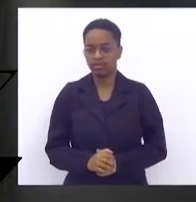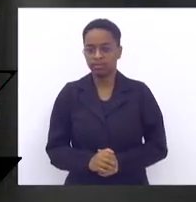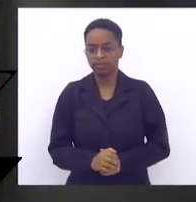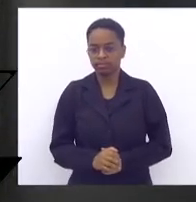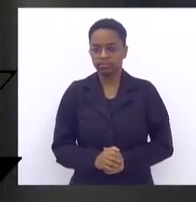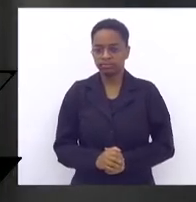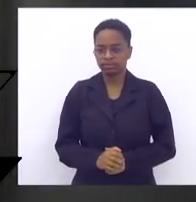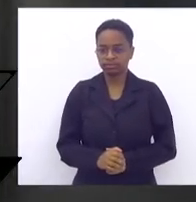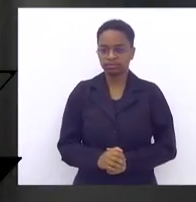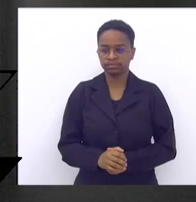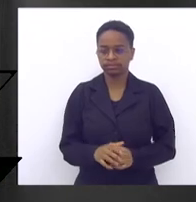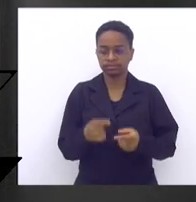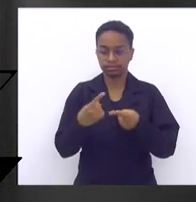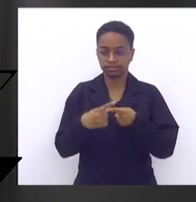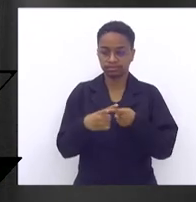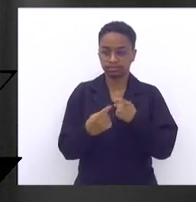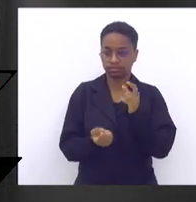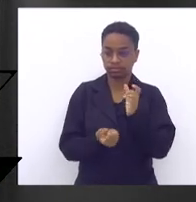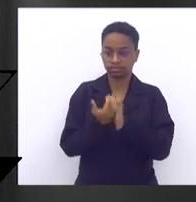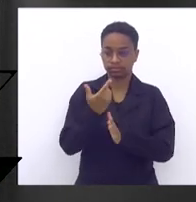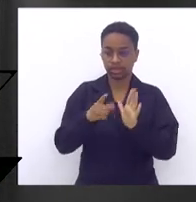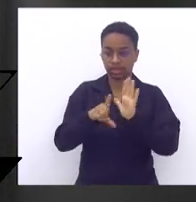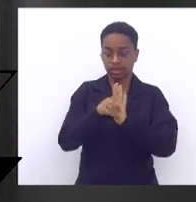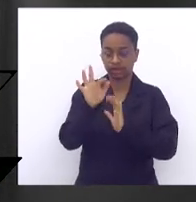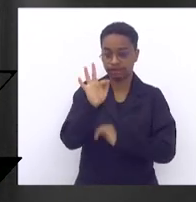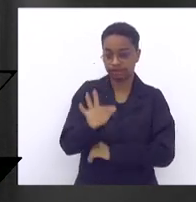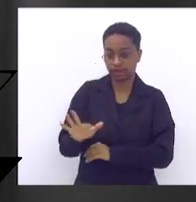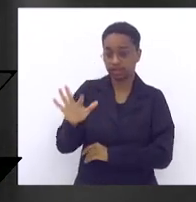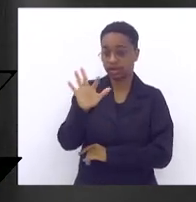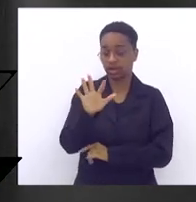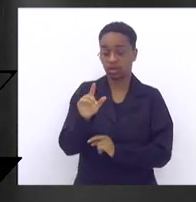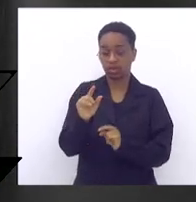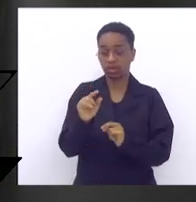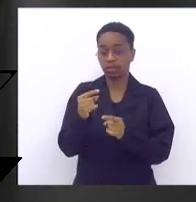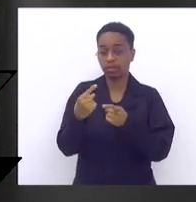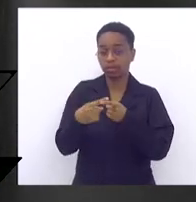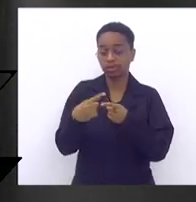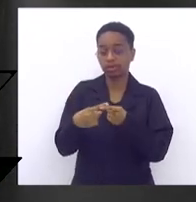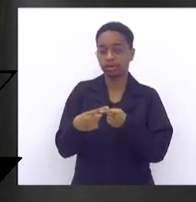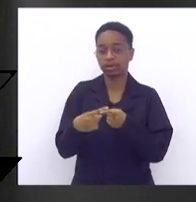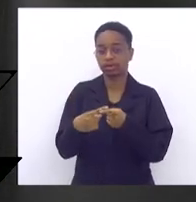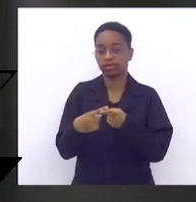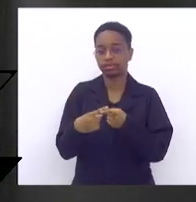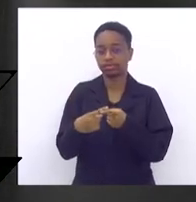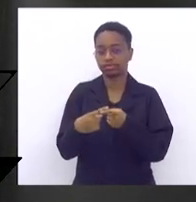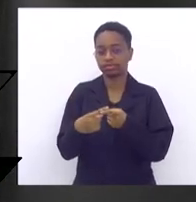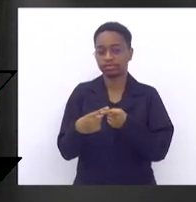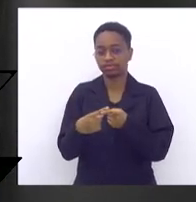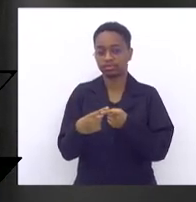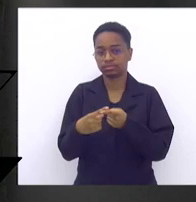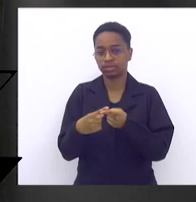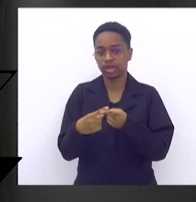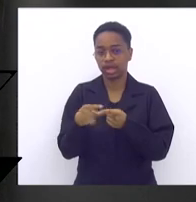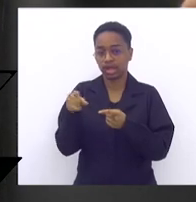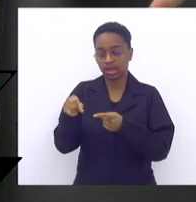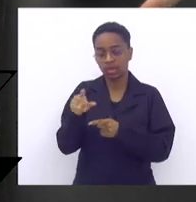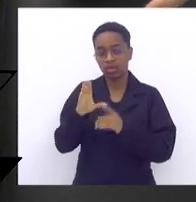a origem da lei federal, né, é exatamente para que isso seja um